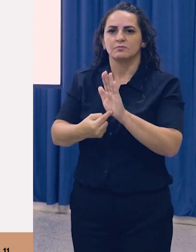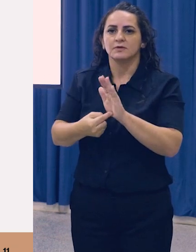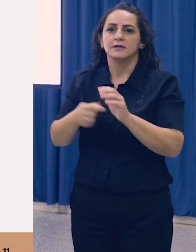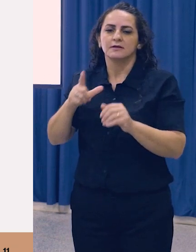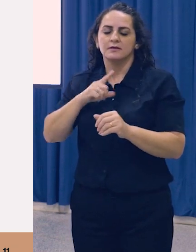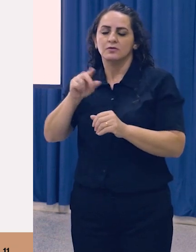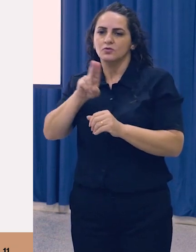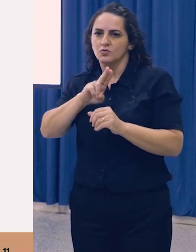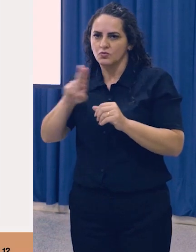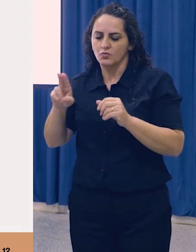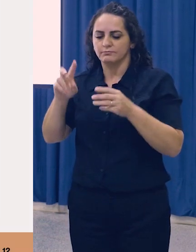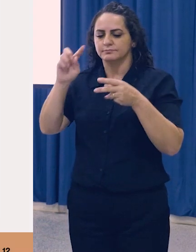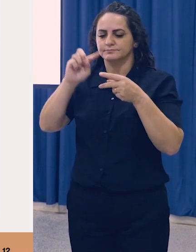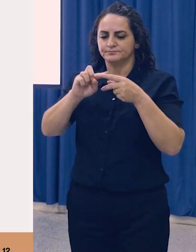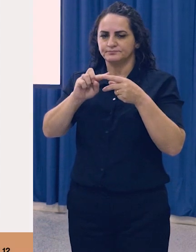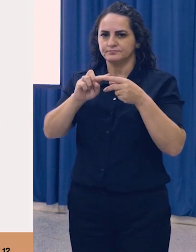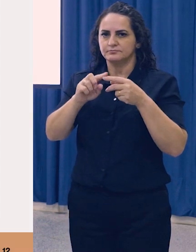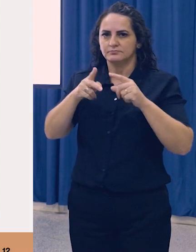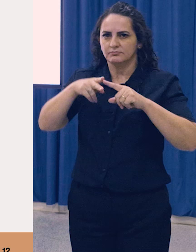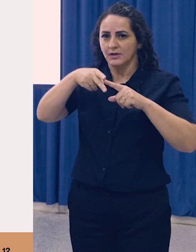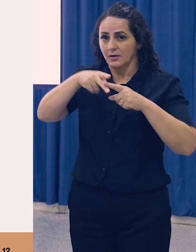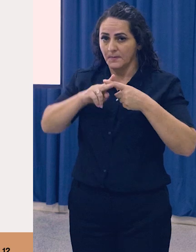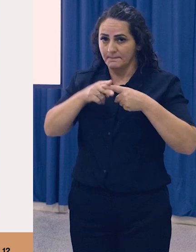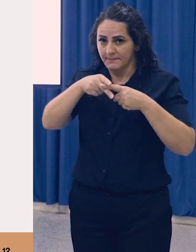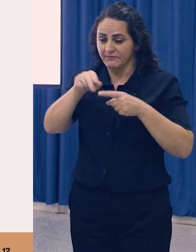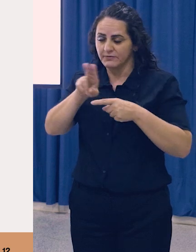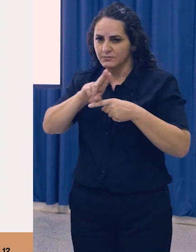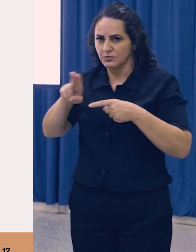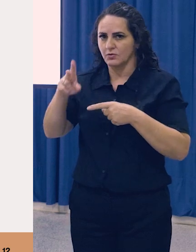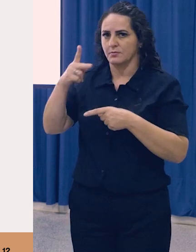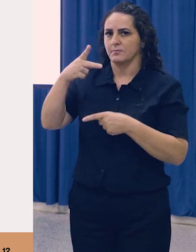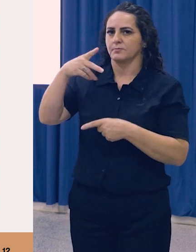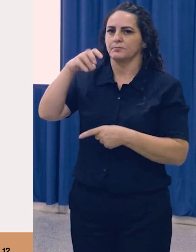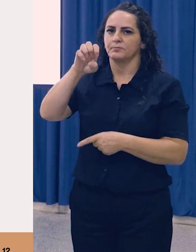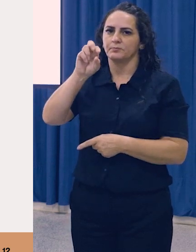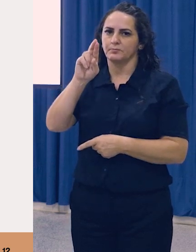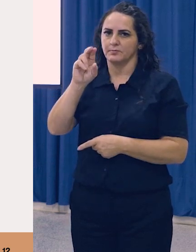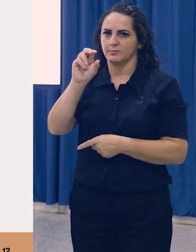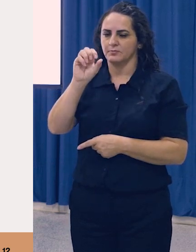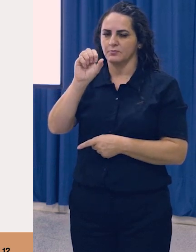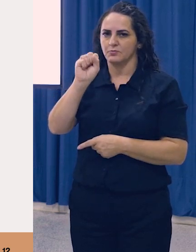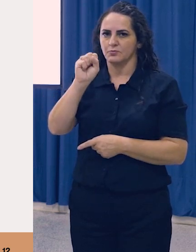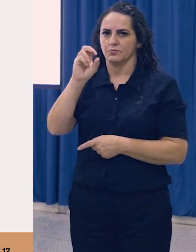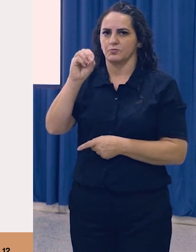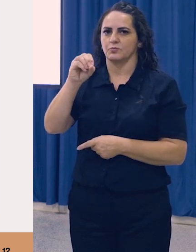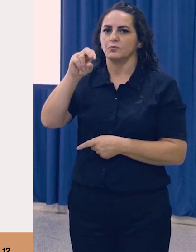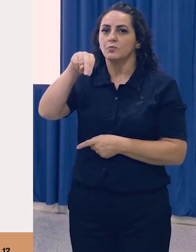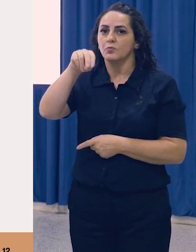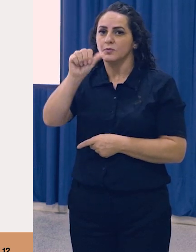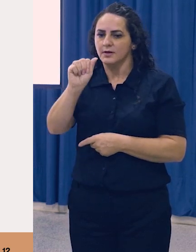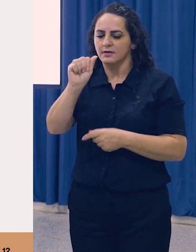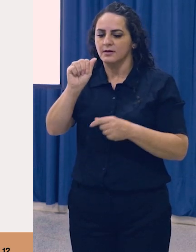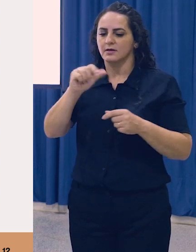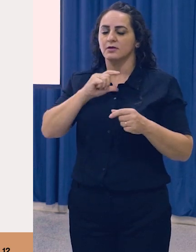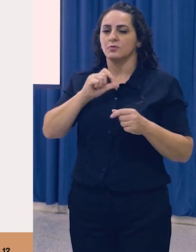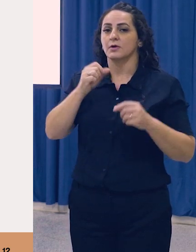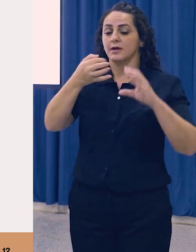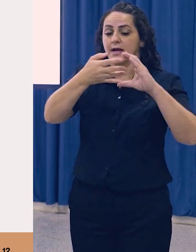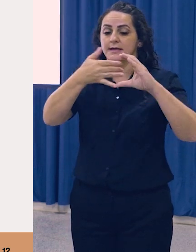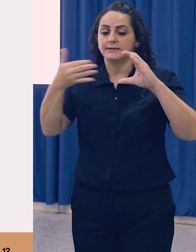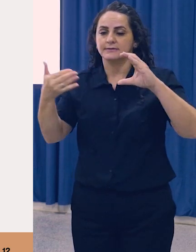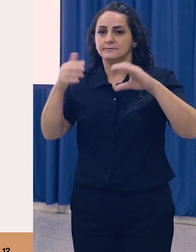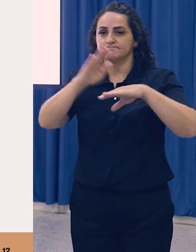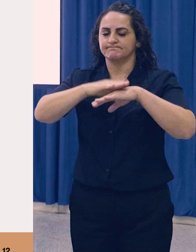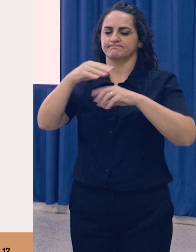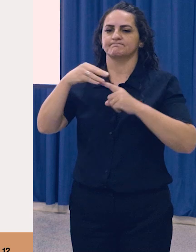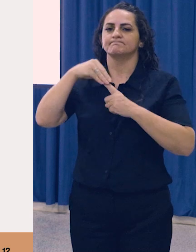Persona, que é uma ferramenta que pega as principais características do nosso público